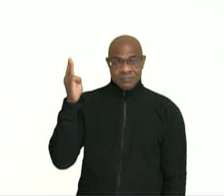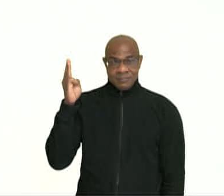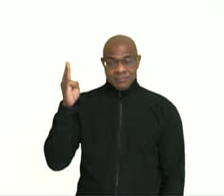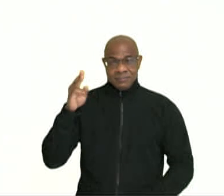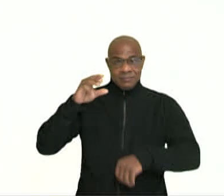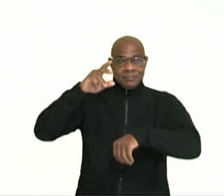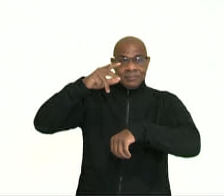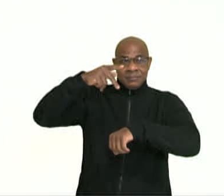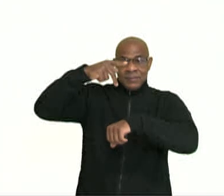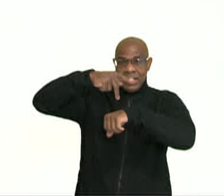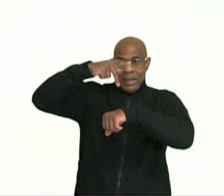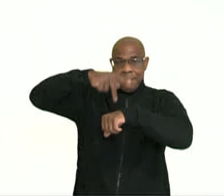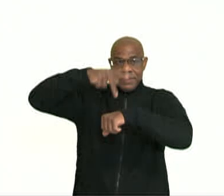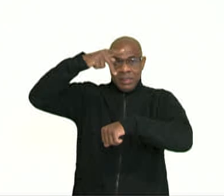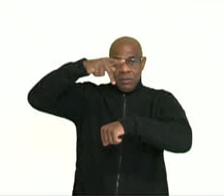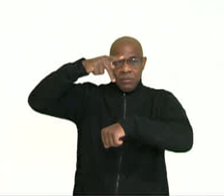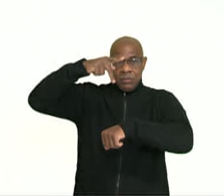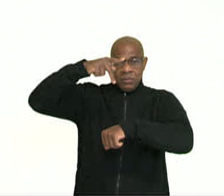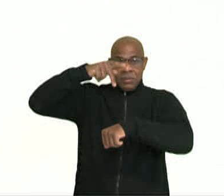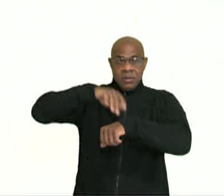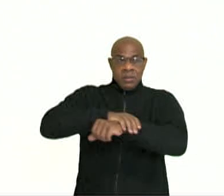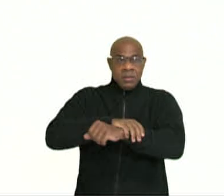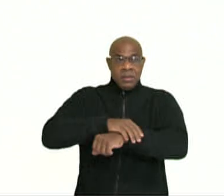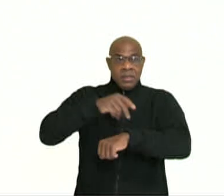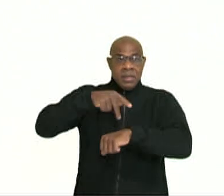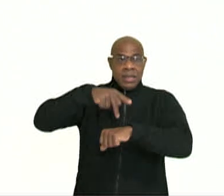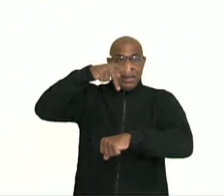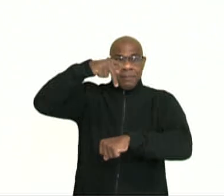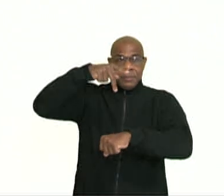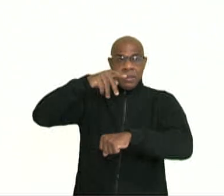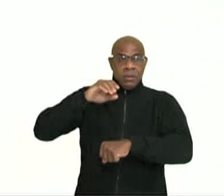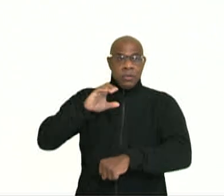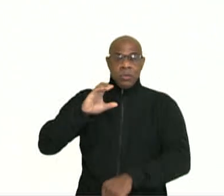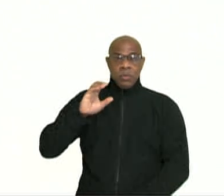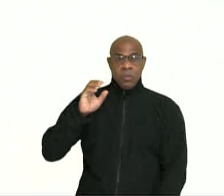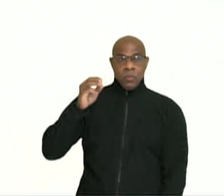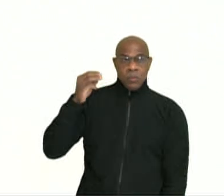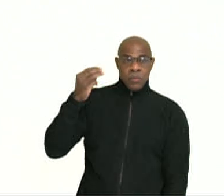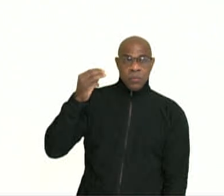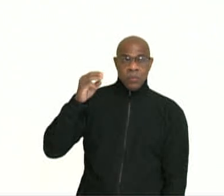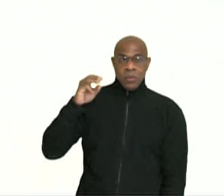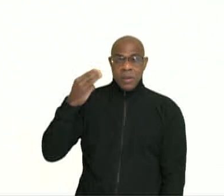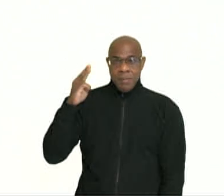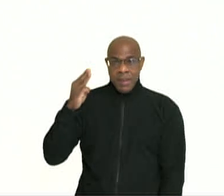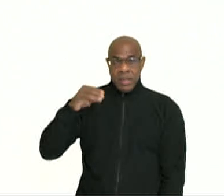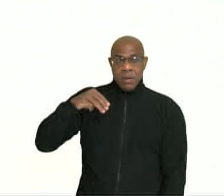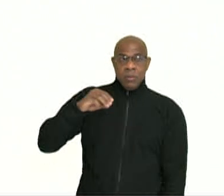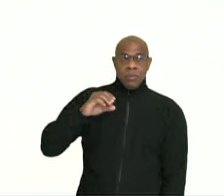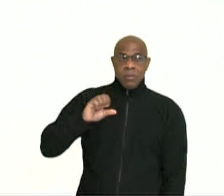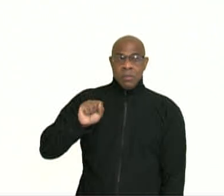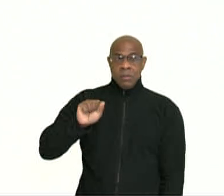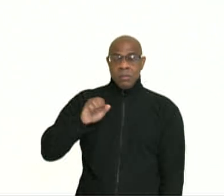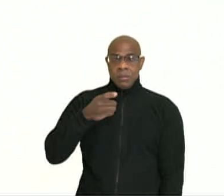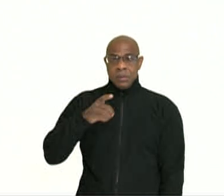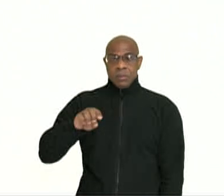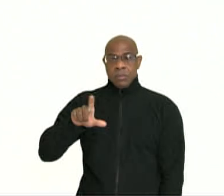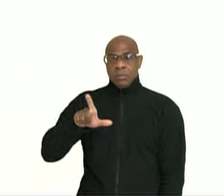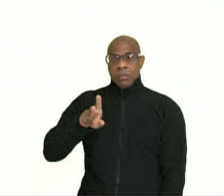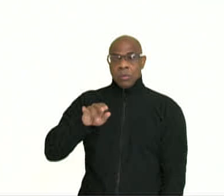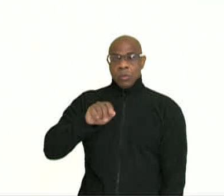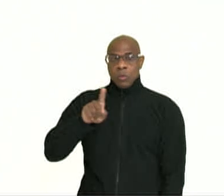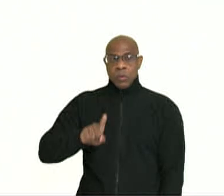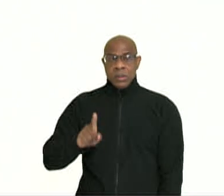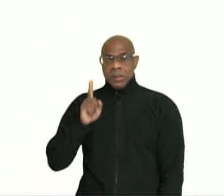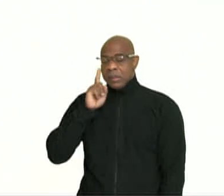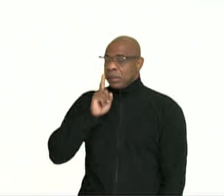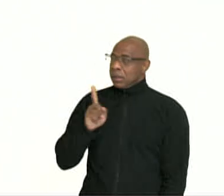de povos indígenas, né? Os Tupinambá. Então, entre as lendas, tem uma lenda sobre serpentes, né? Então, Tupinambá,